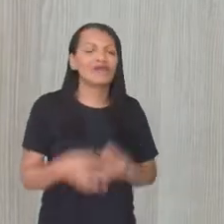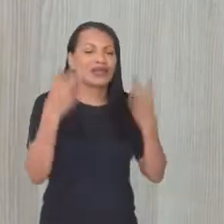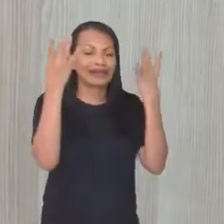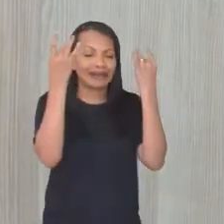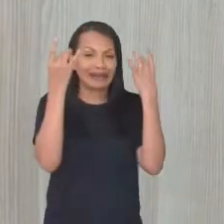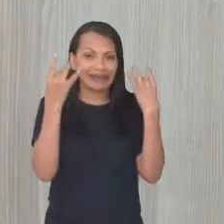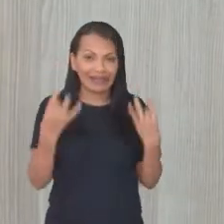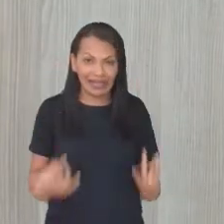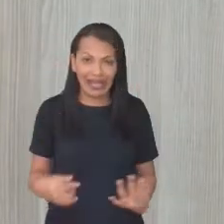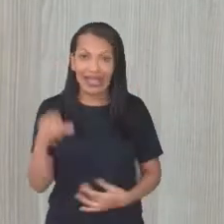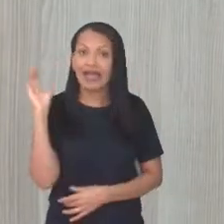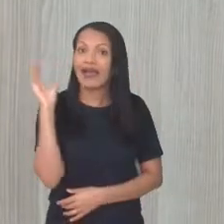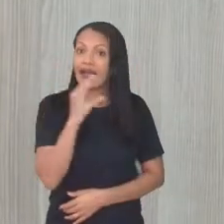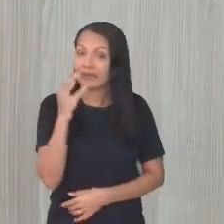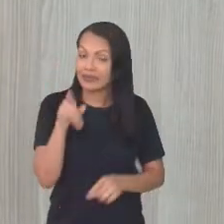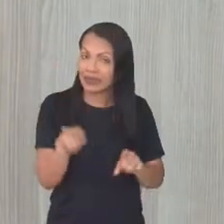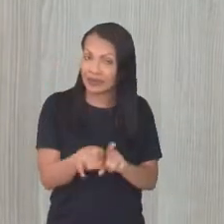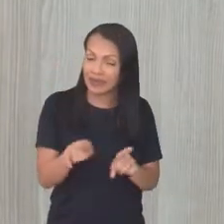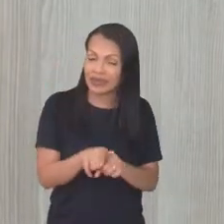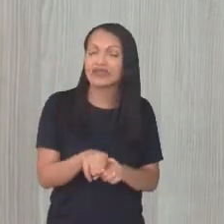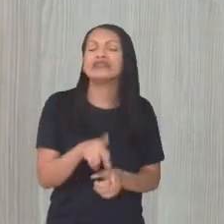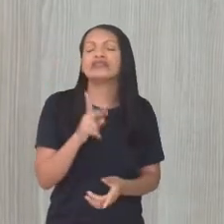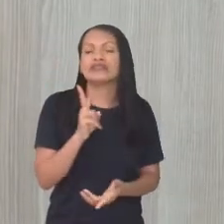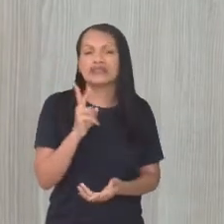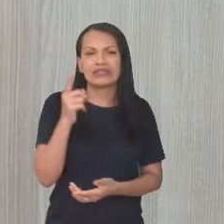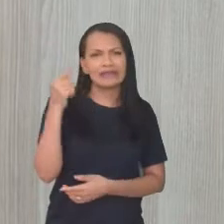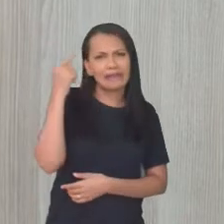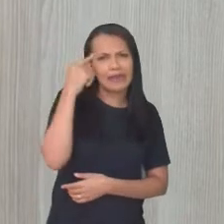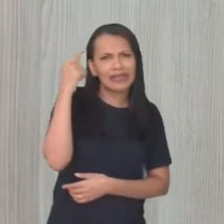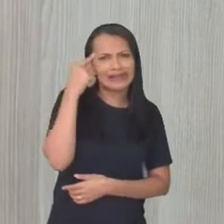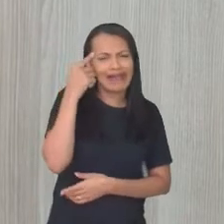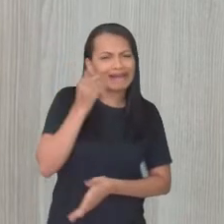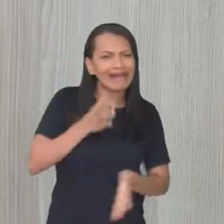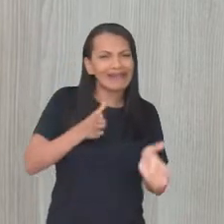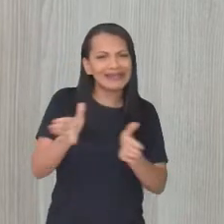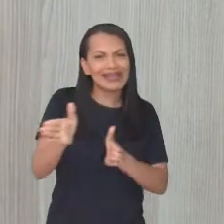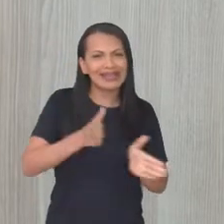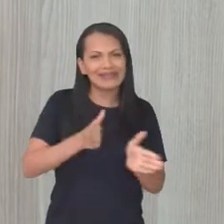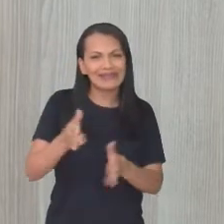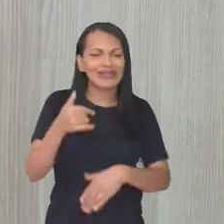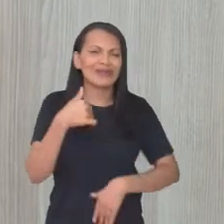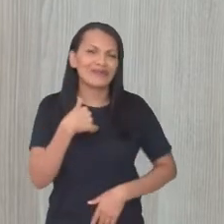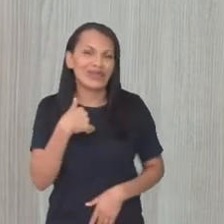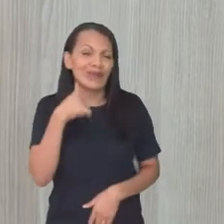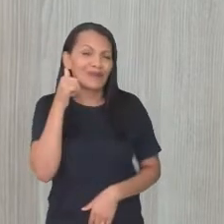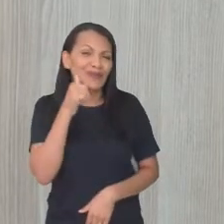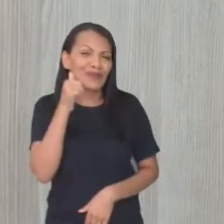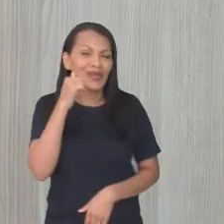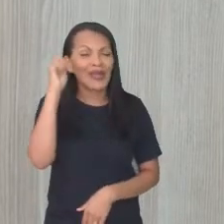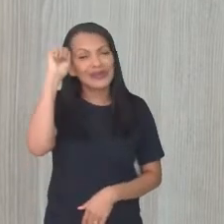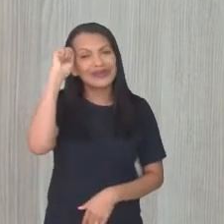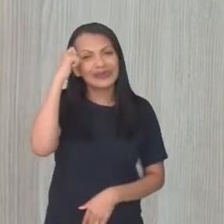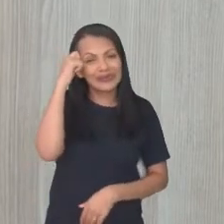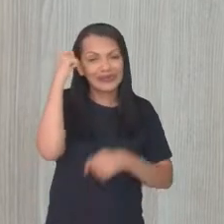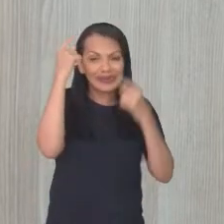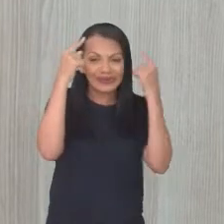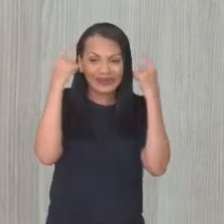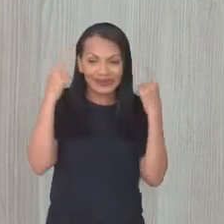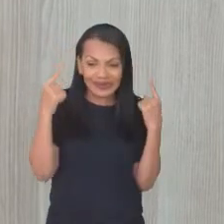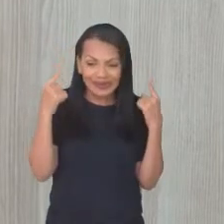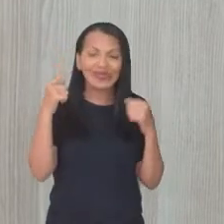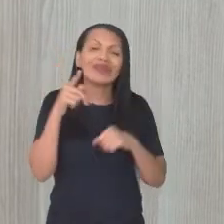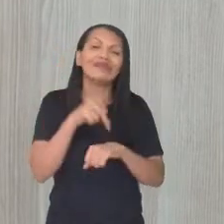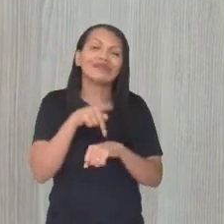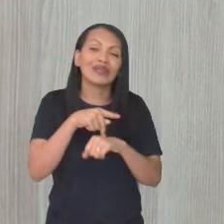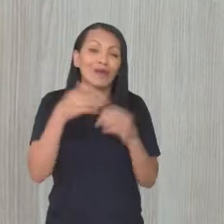autodescrever rapidinho para vocês também, né, pra gente sempre pensar nessa questão da acessibilidade. Eu sou uma mulher negra de cabelos pretos que hoje